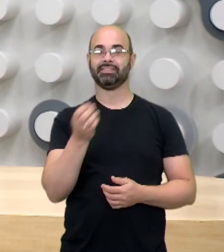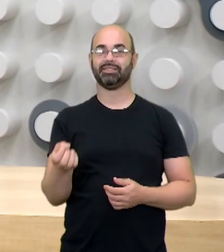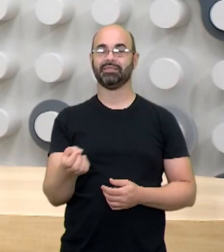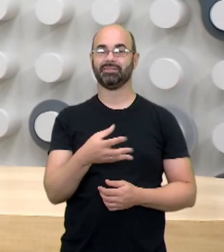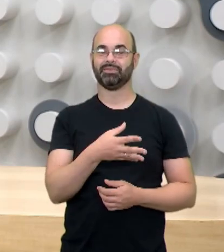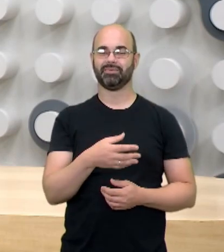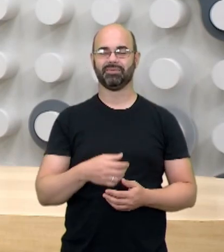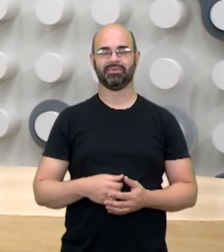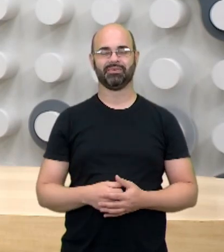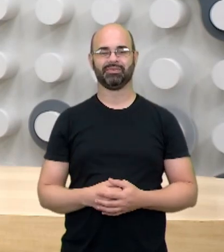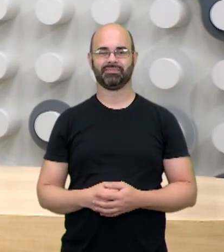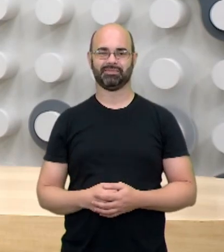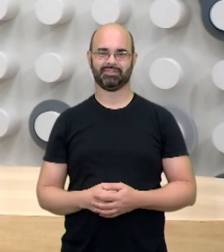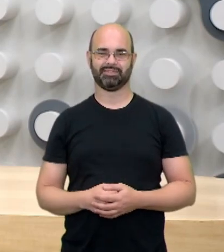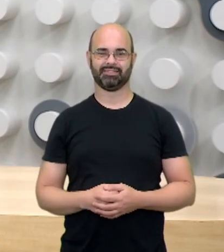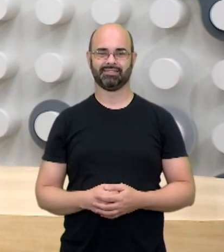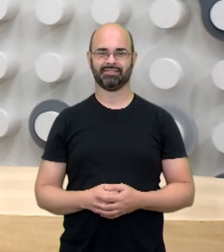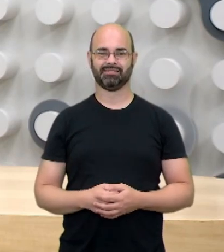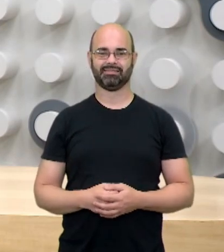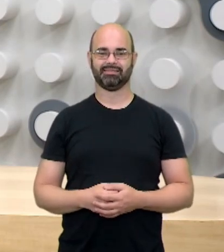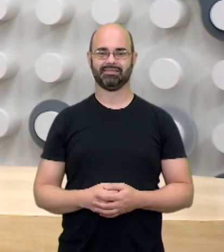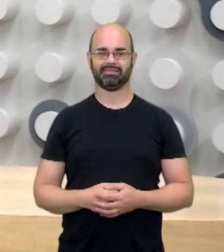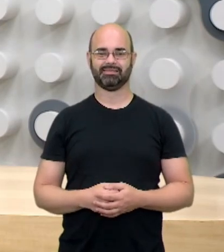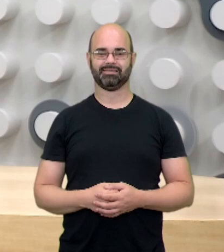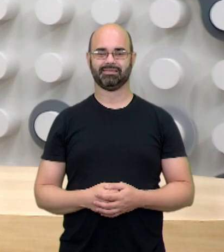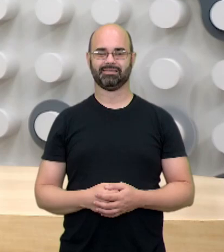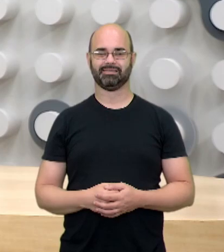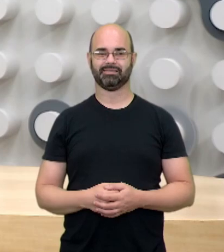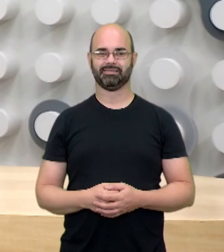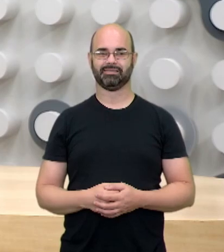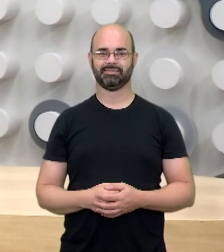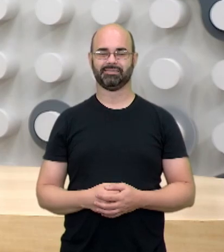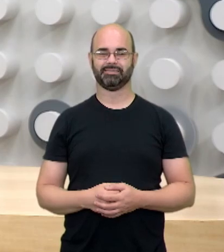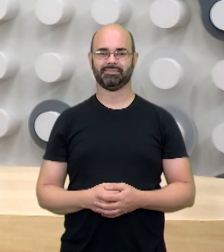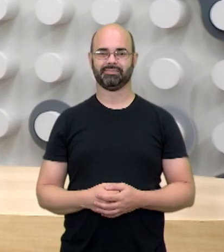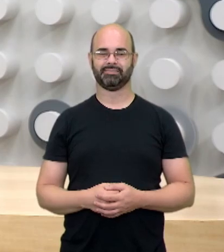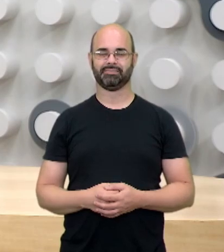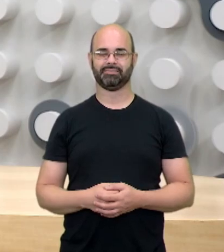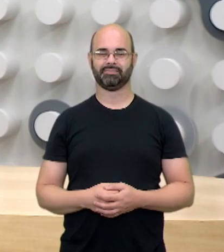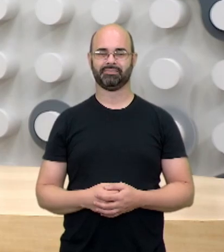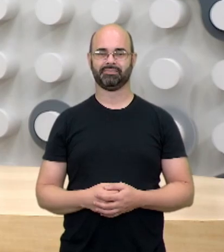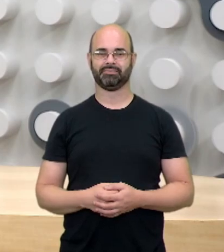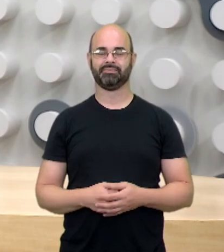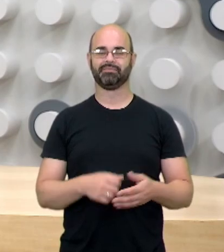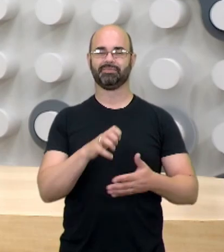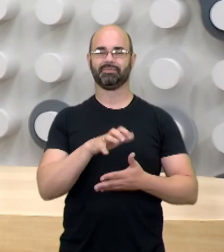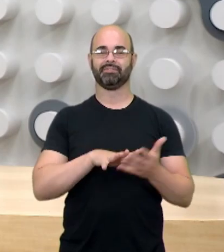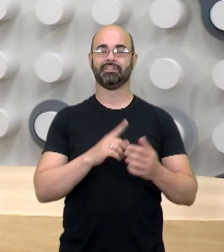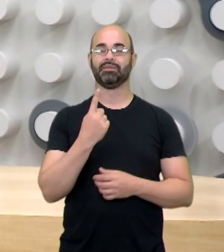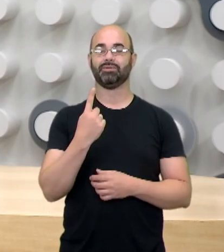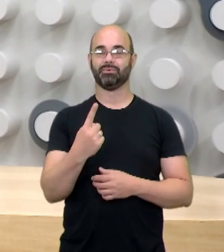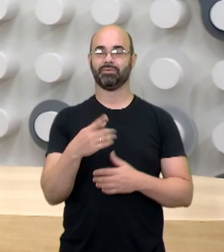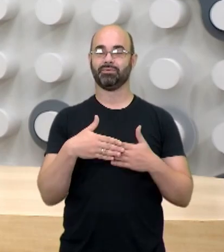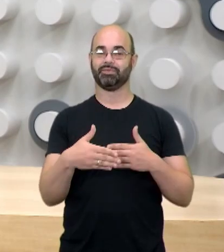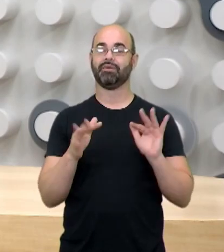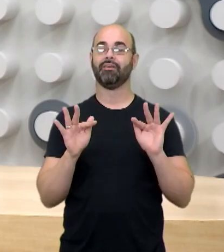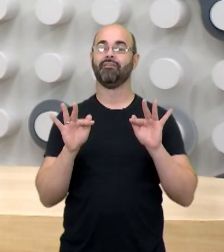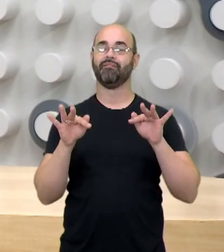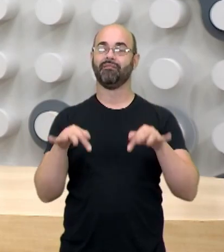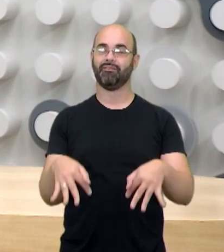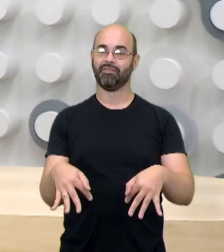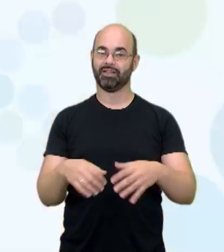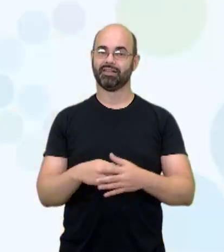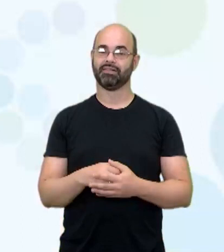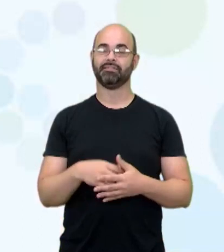uma aula aí, né? Dando aí, na realidade, a finalização da atividade 1, né? Desse componente aí que vocês vão